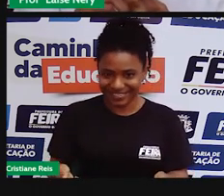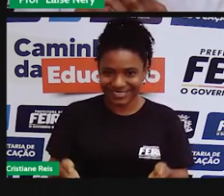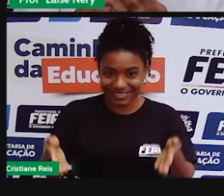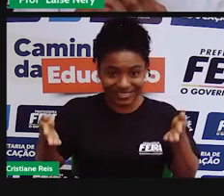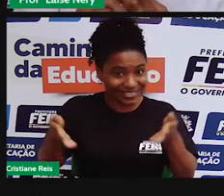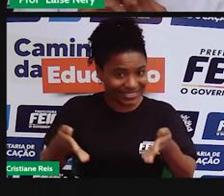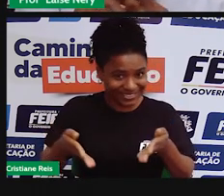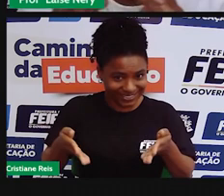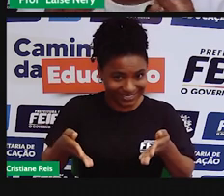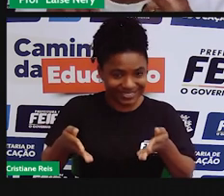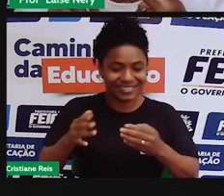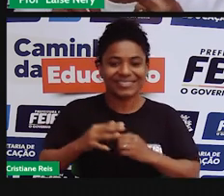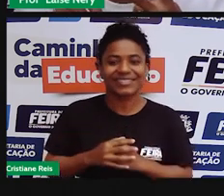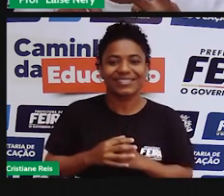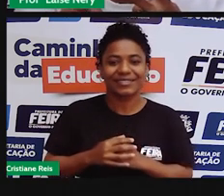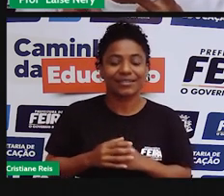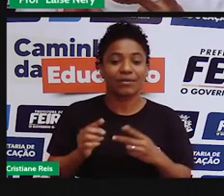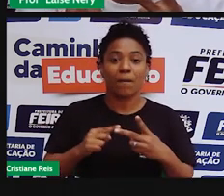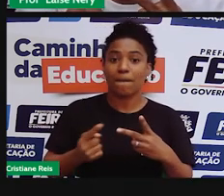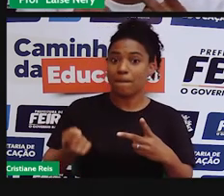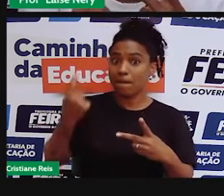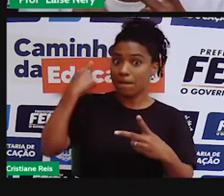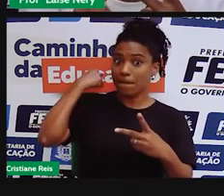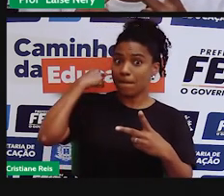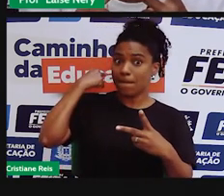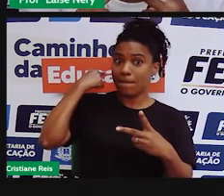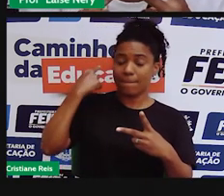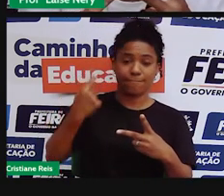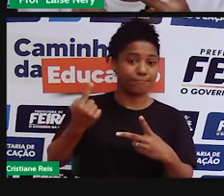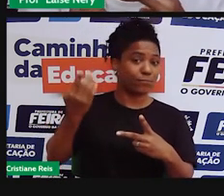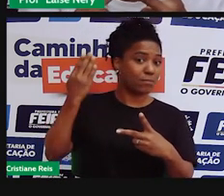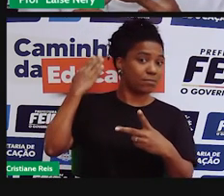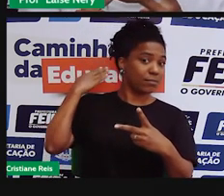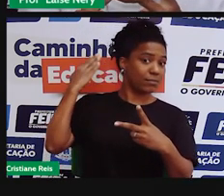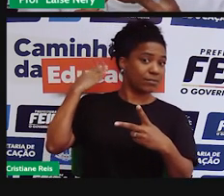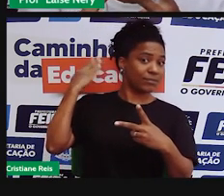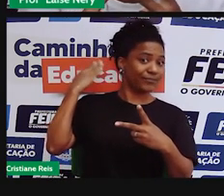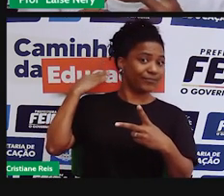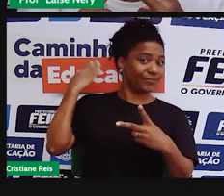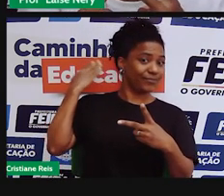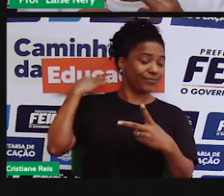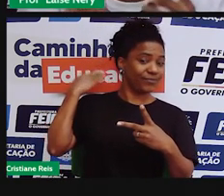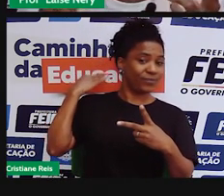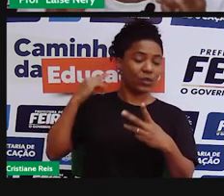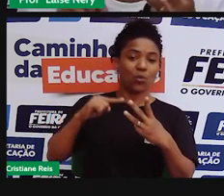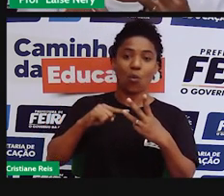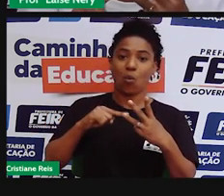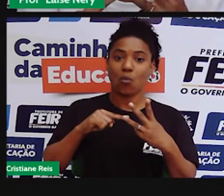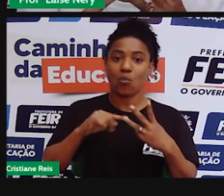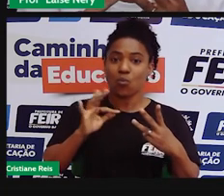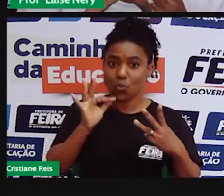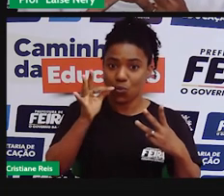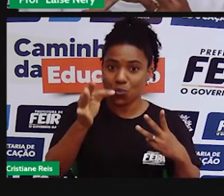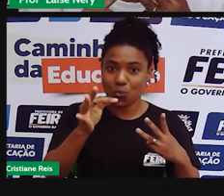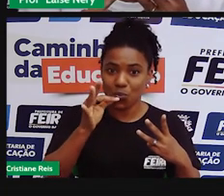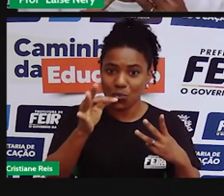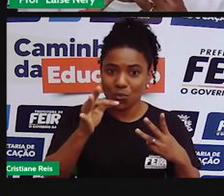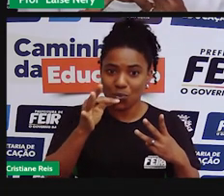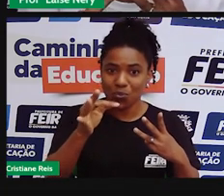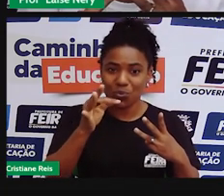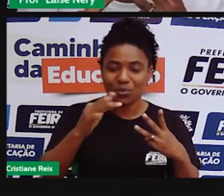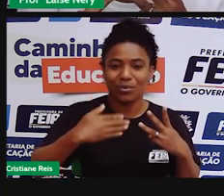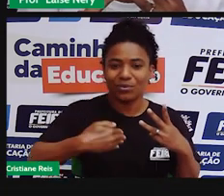está acontecendo agora passado que quando o fato já ocorreu ou futuro